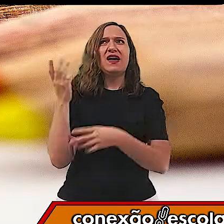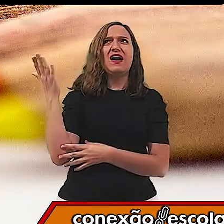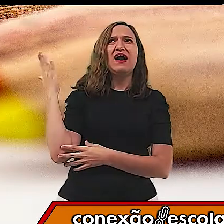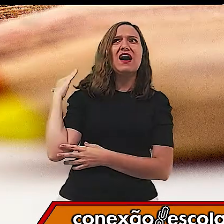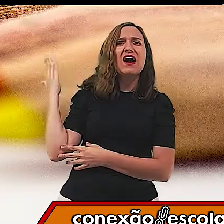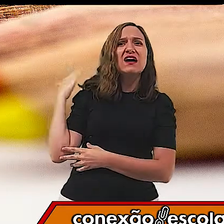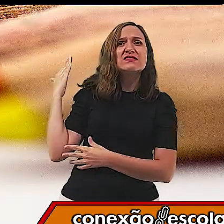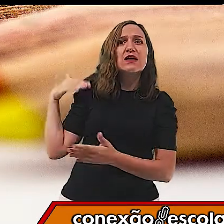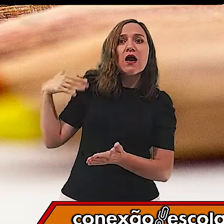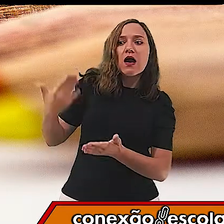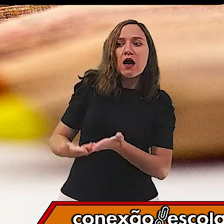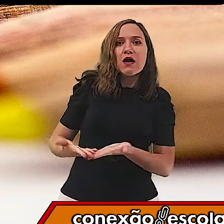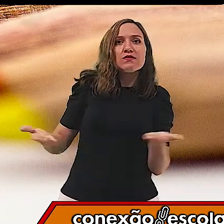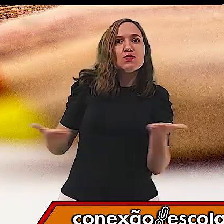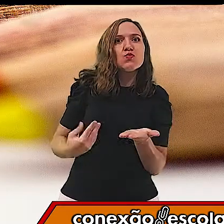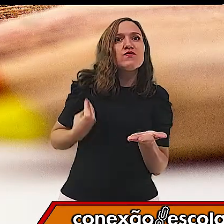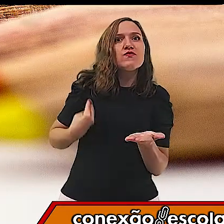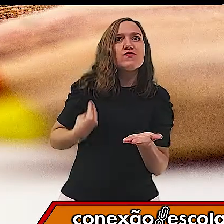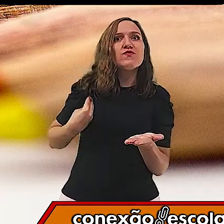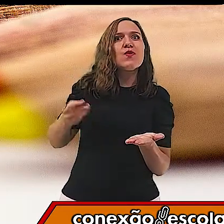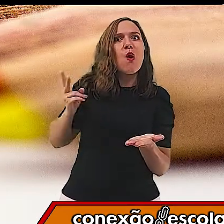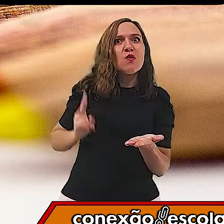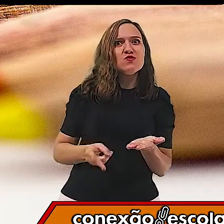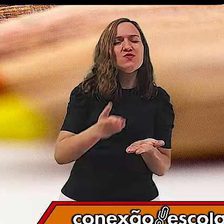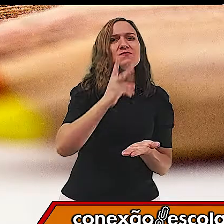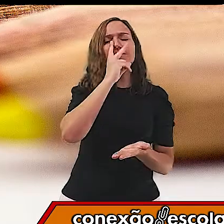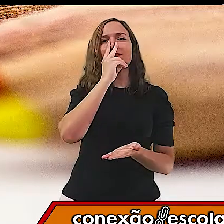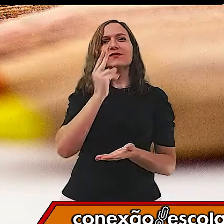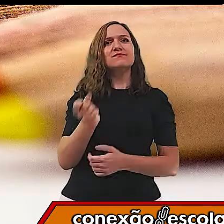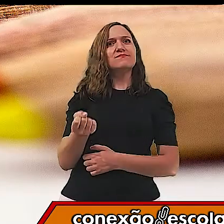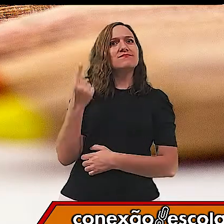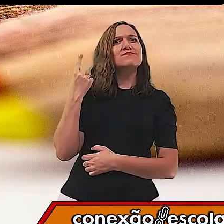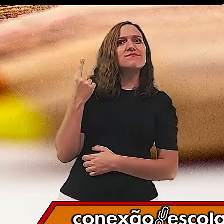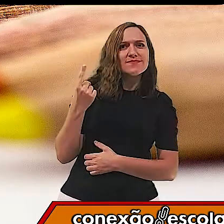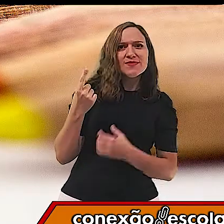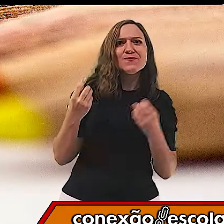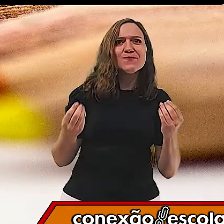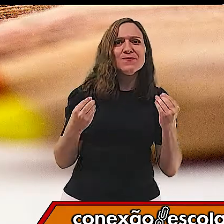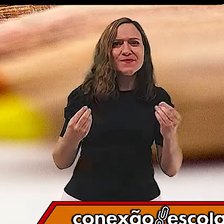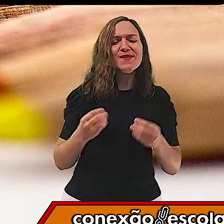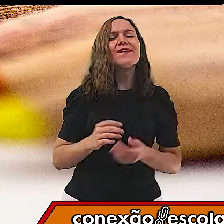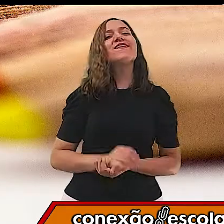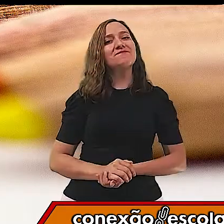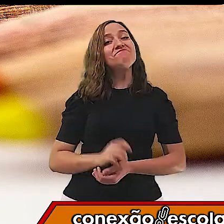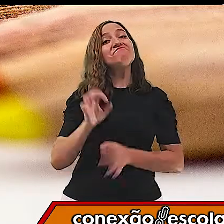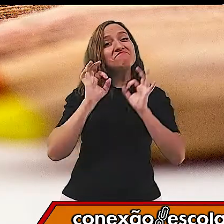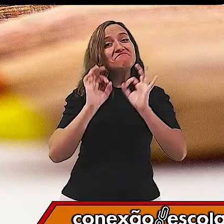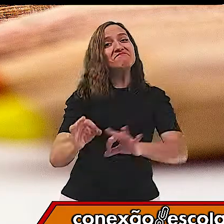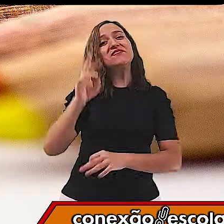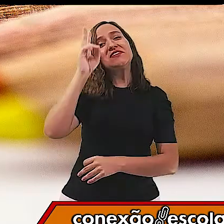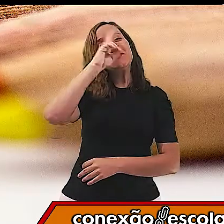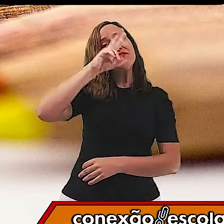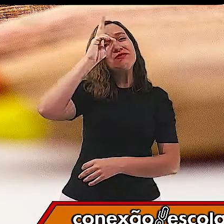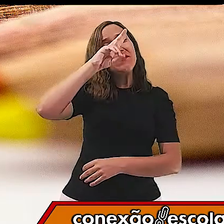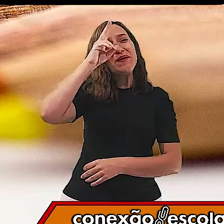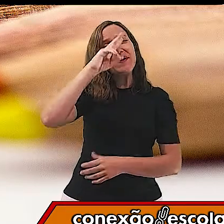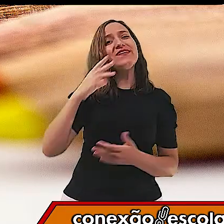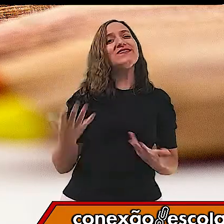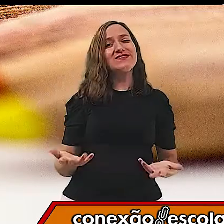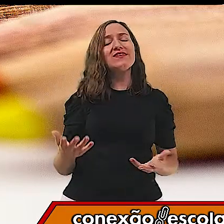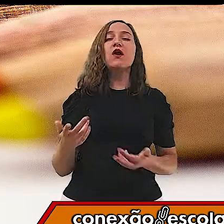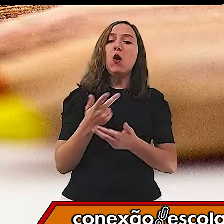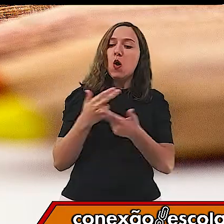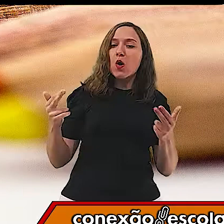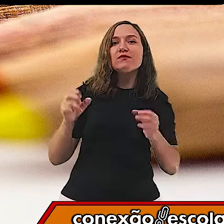gente... Gente, isso é muito maluco. Isso é a história. E as coisas vão